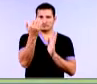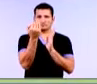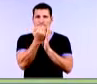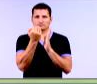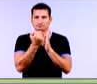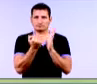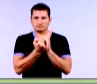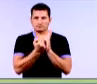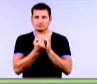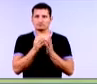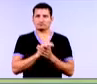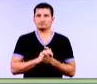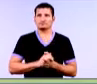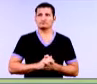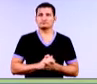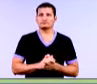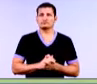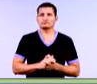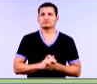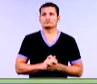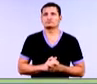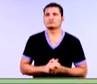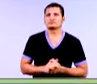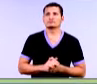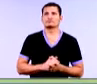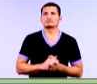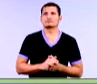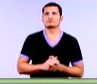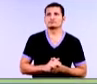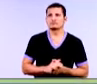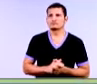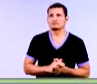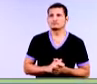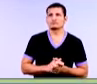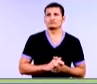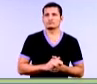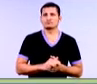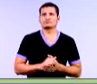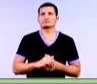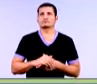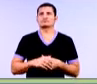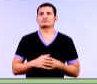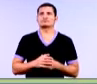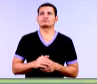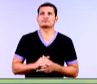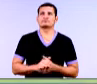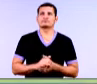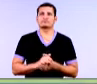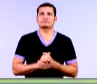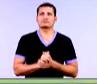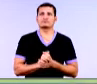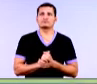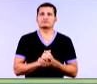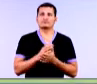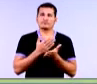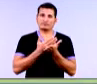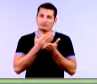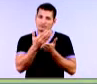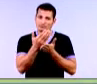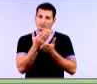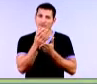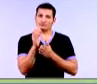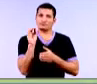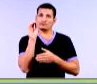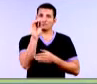olá programadores, esse é meu primeiro algoritmo em pseudocódigo. Para isso, nós vamos iniciar dando um nome para